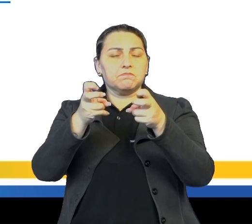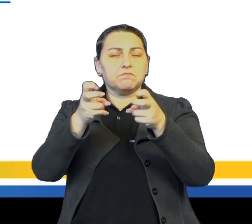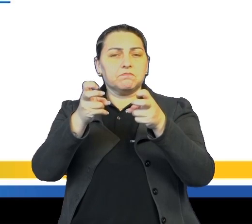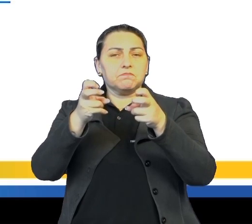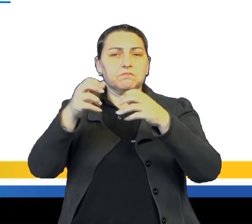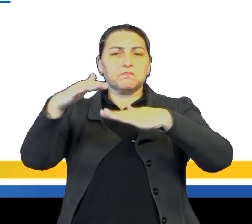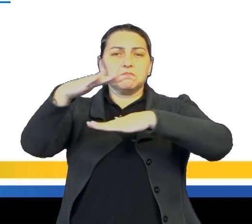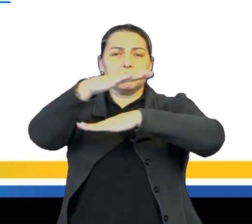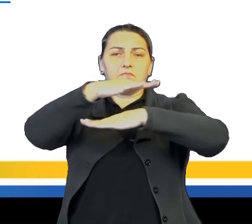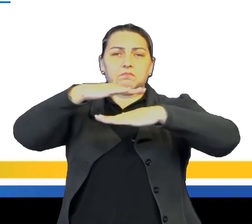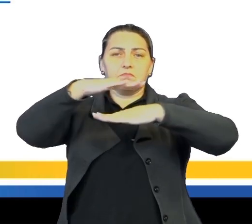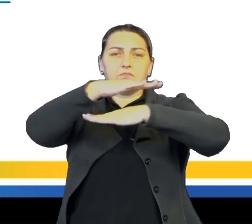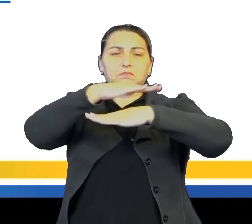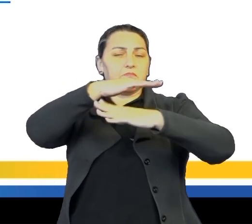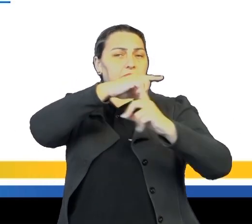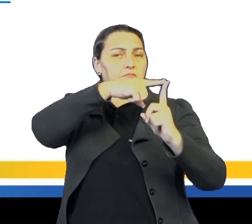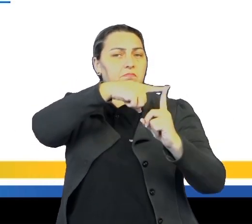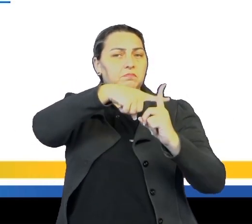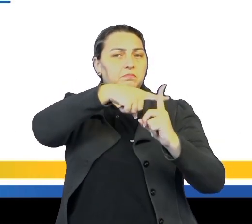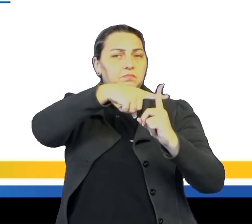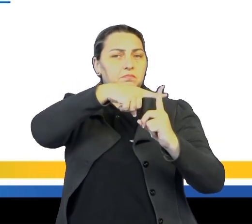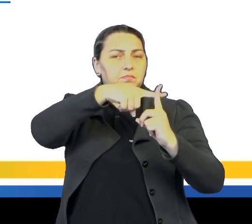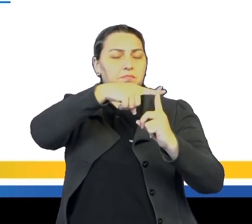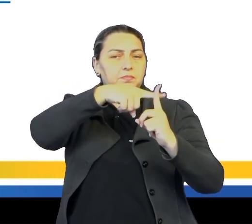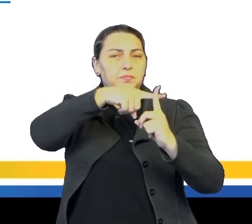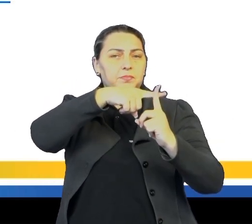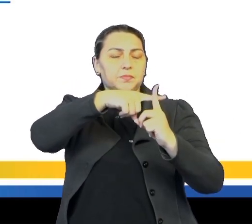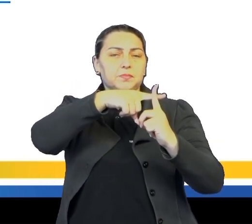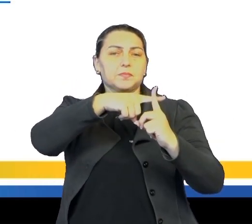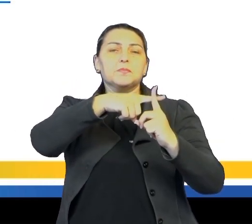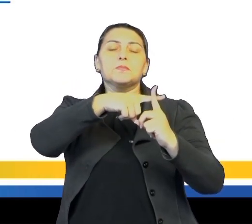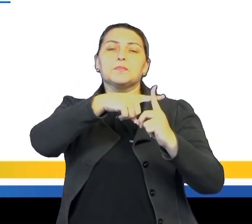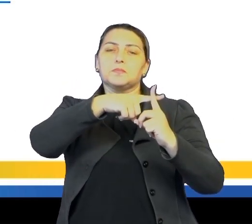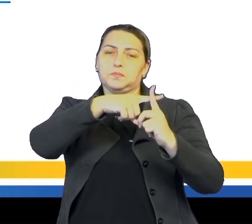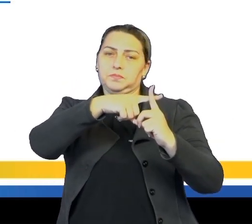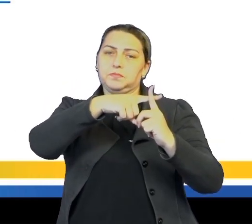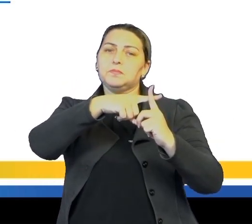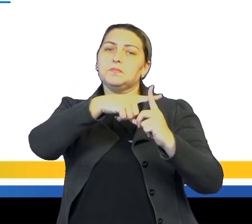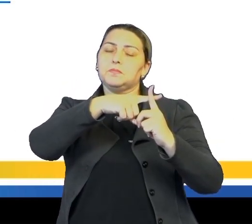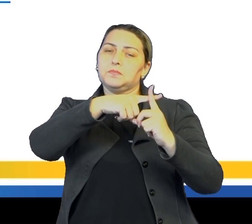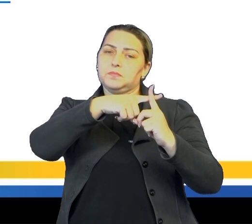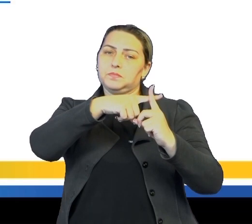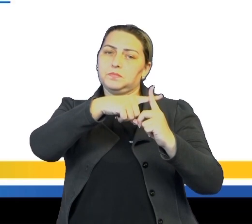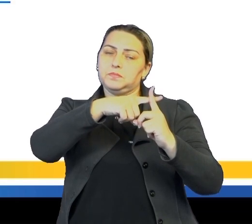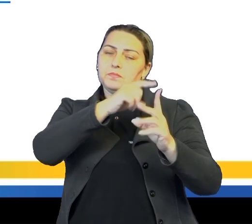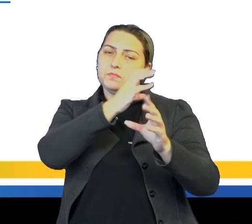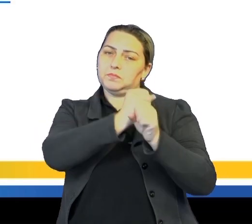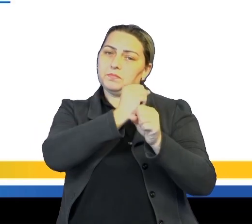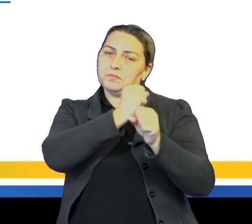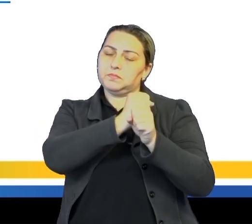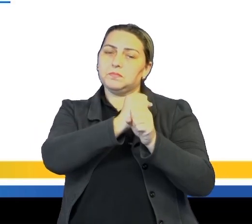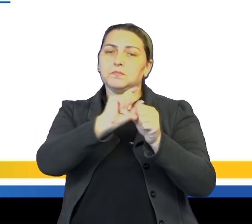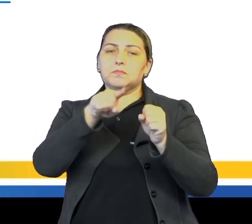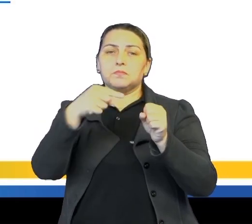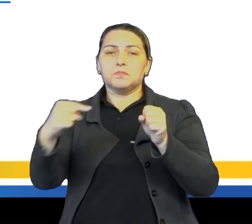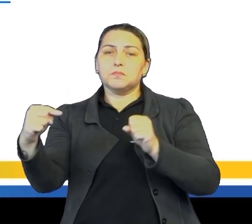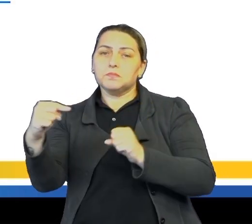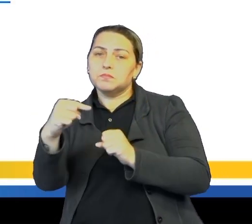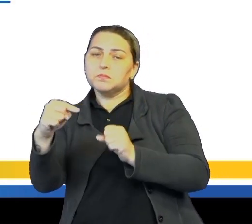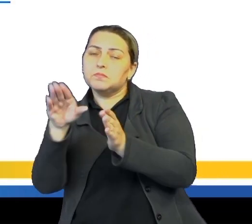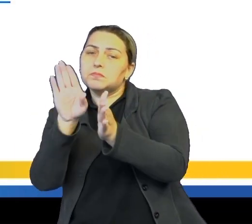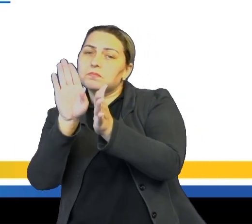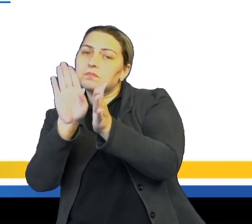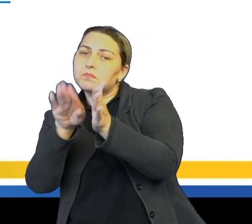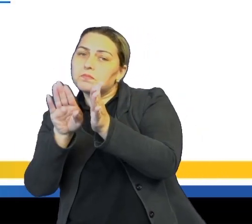vocês vão ver o sinalzinho de mais esse é o sinal da adição do ladinho nós temos um